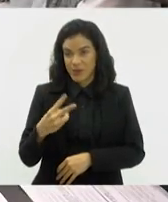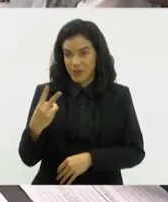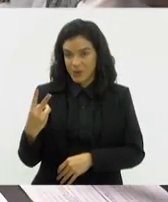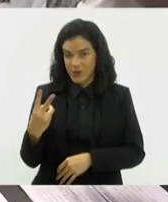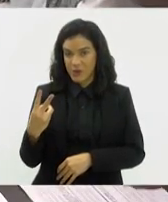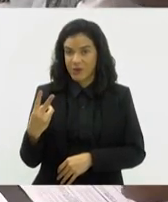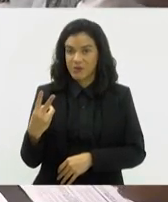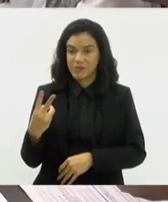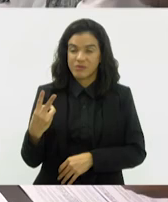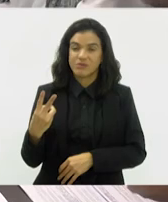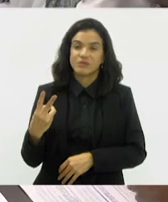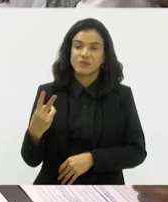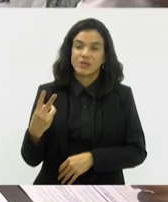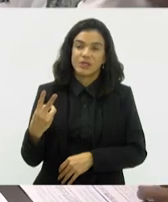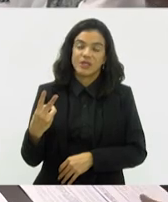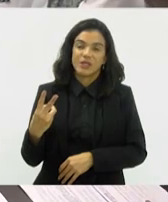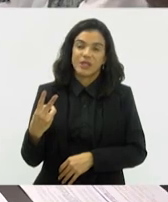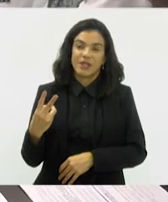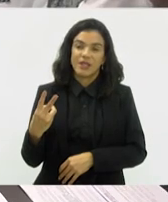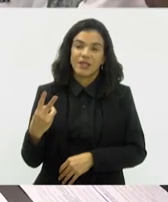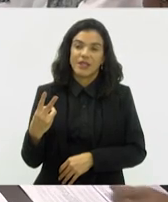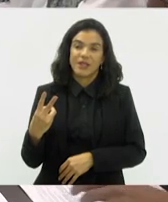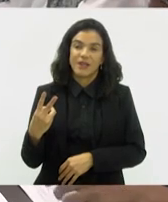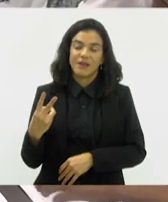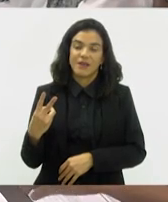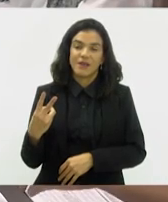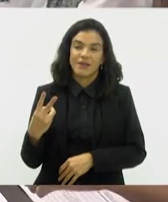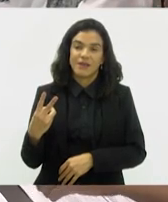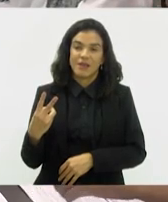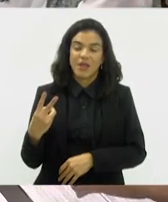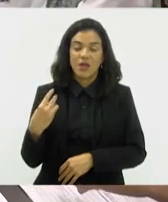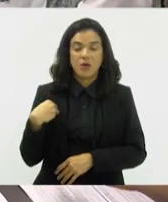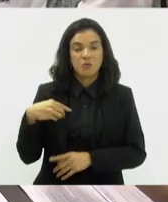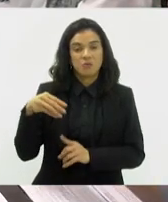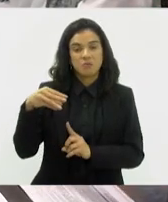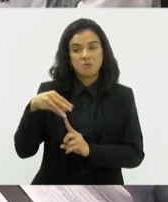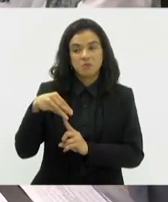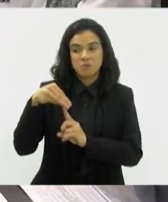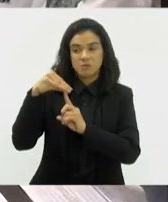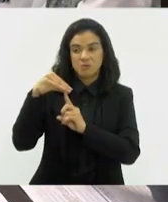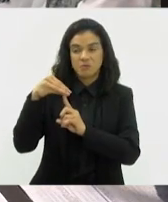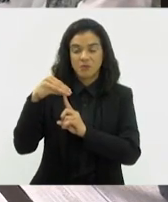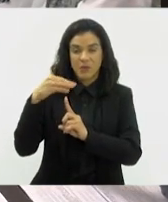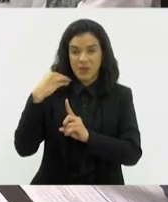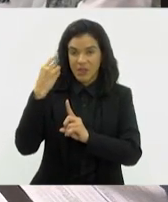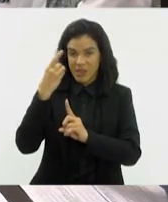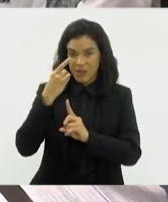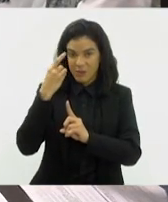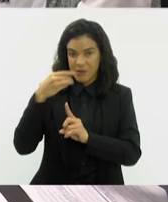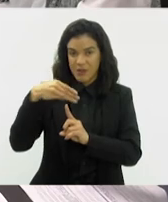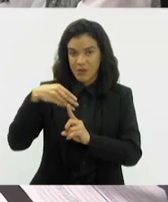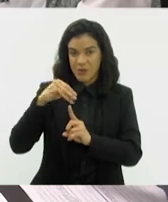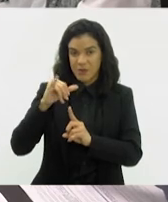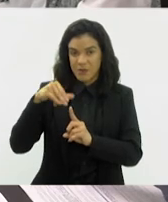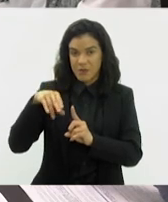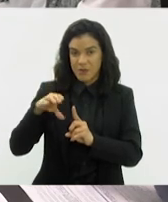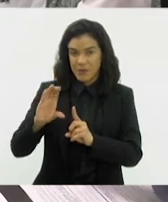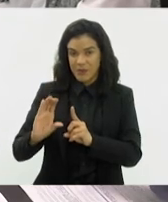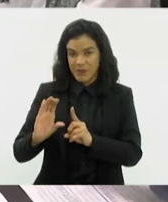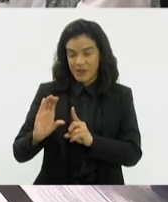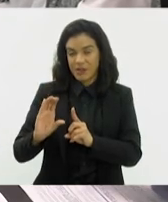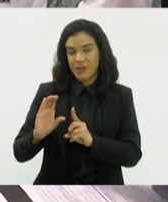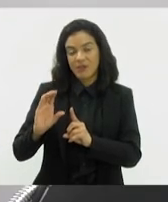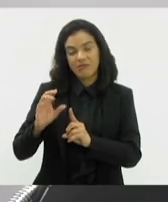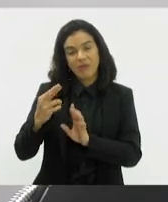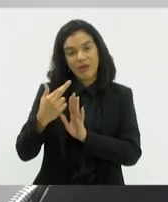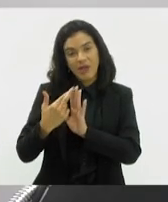deputado Vinícius Cozzolino. Designo o deputado Carlos Mink,